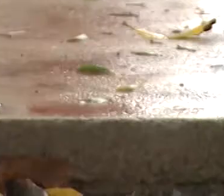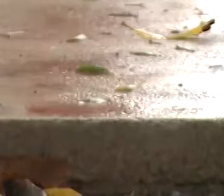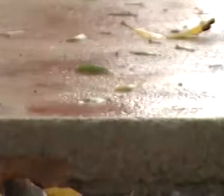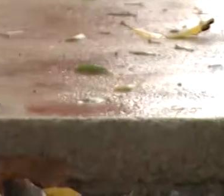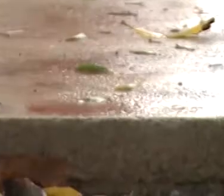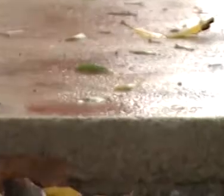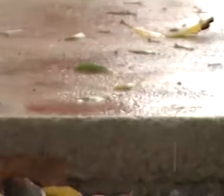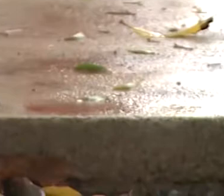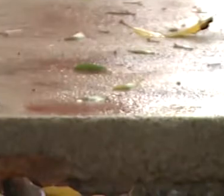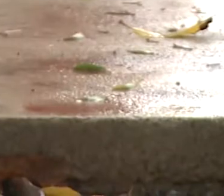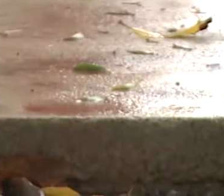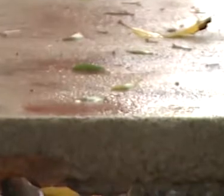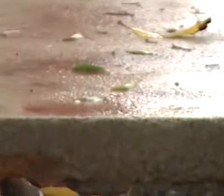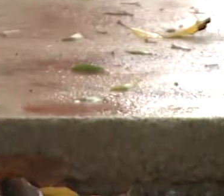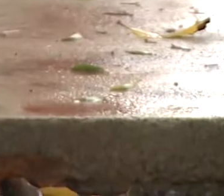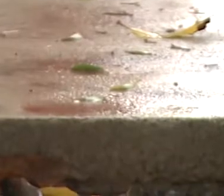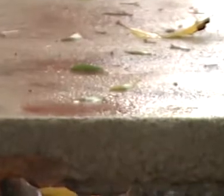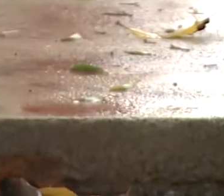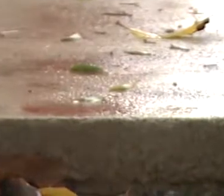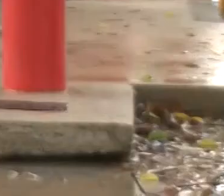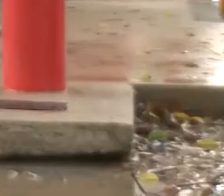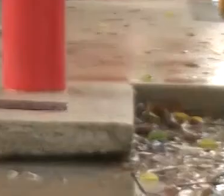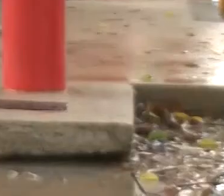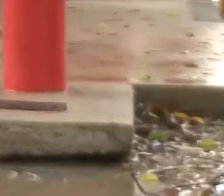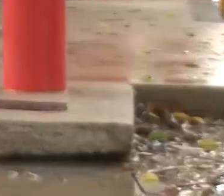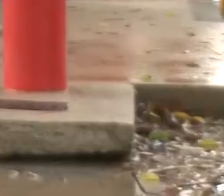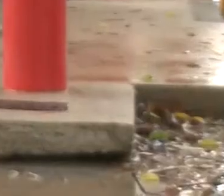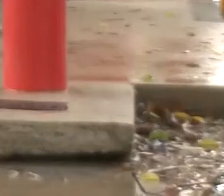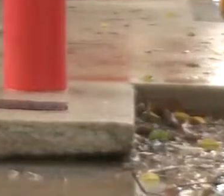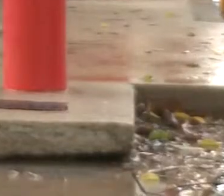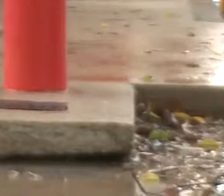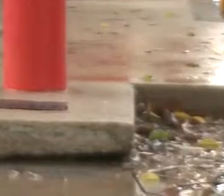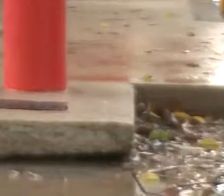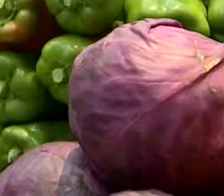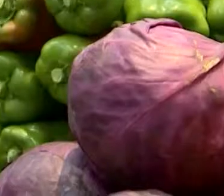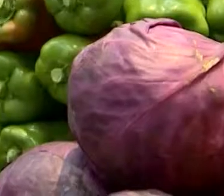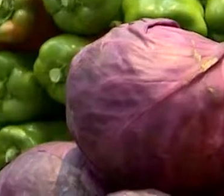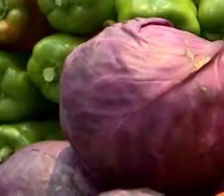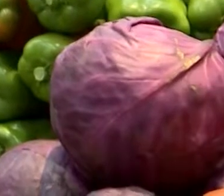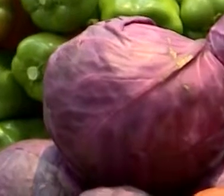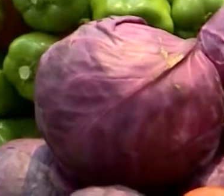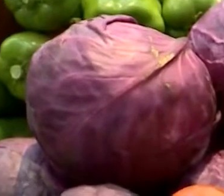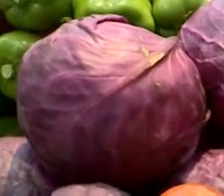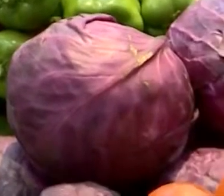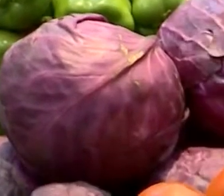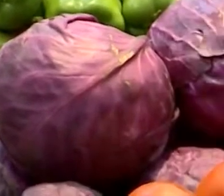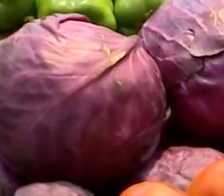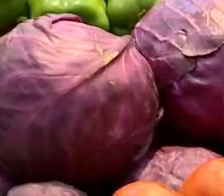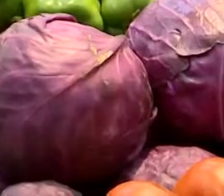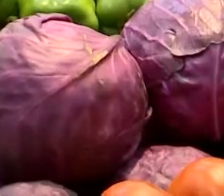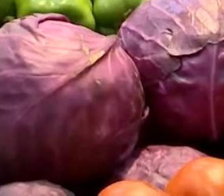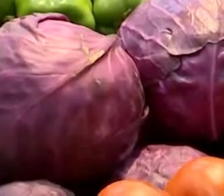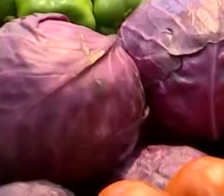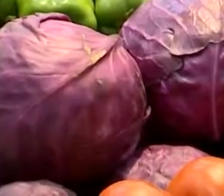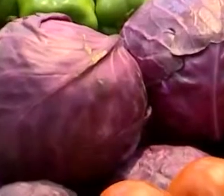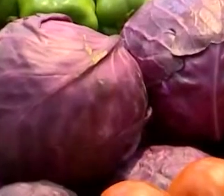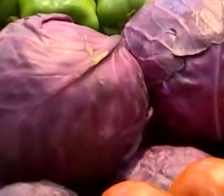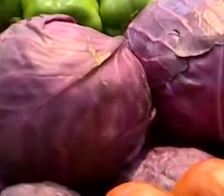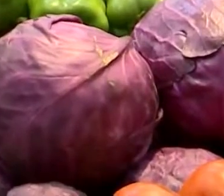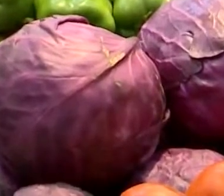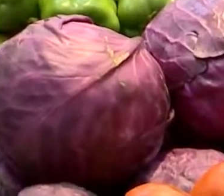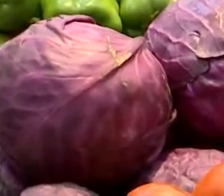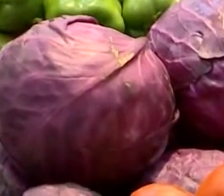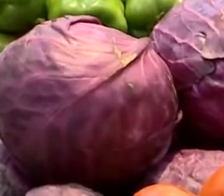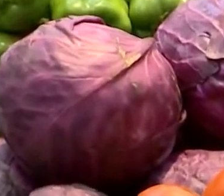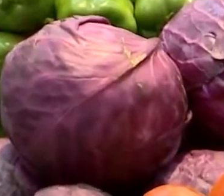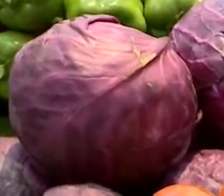instalação de novos hidrantes em Fortaleza e região metropolitana. A cesta básica em alta na capital. Veja quem são os vilões da